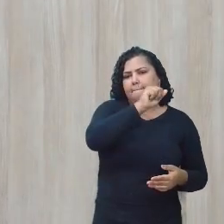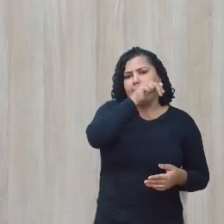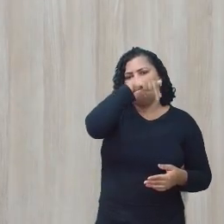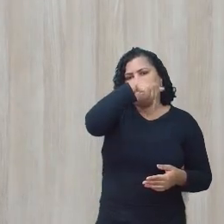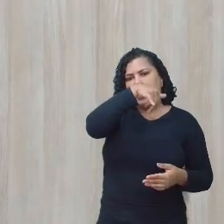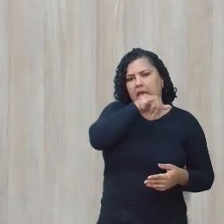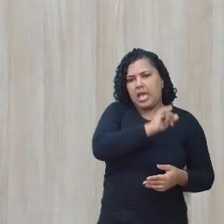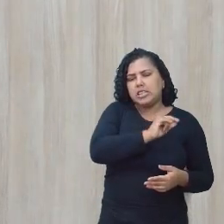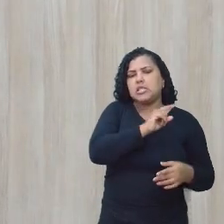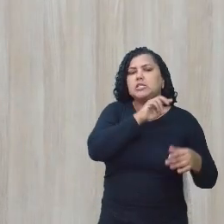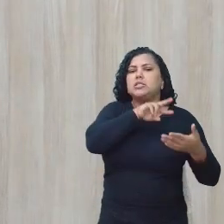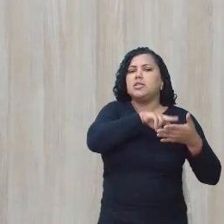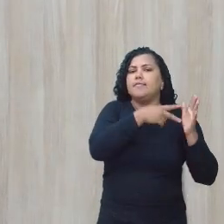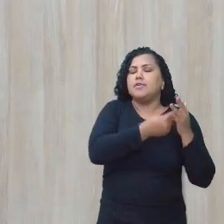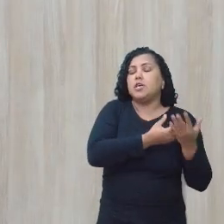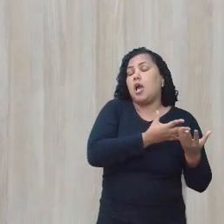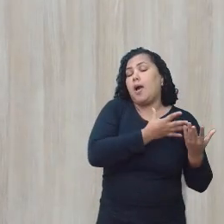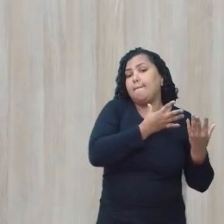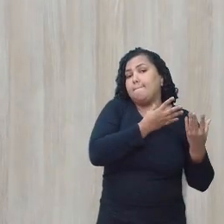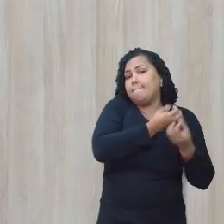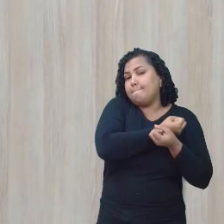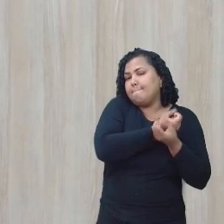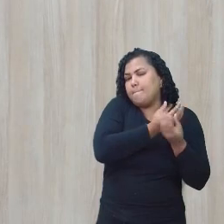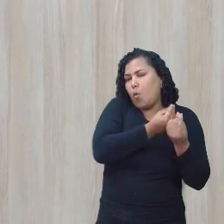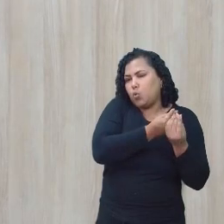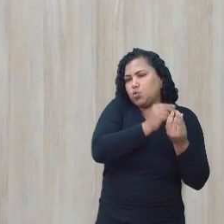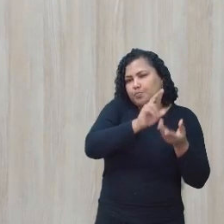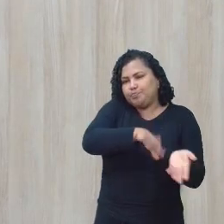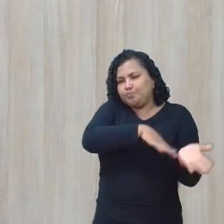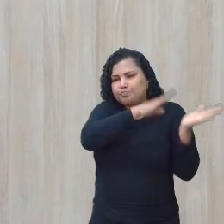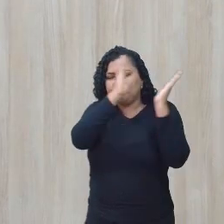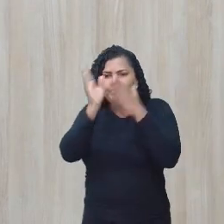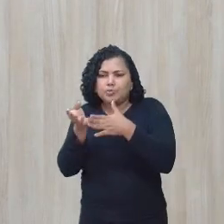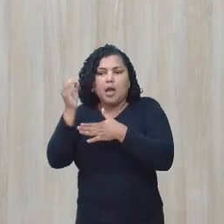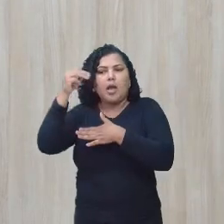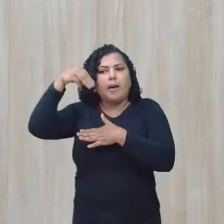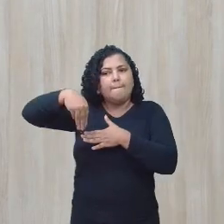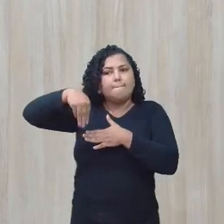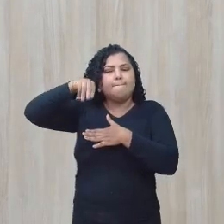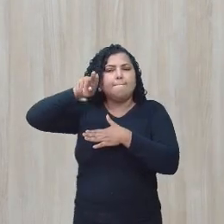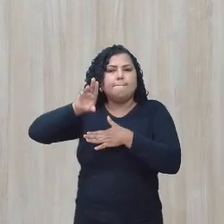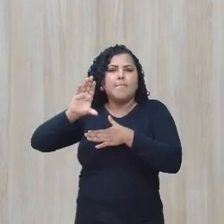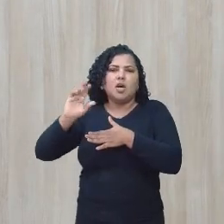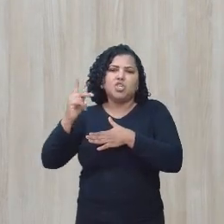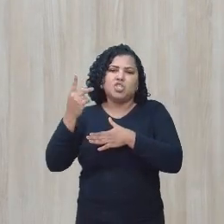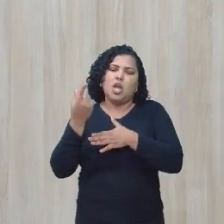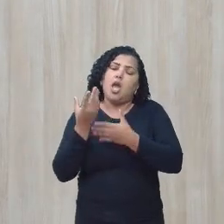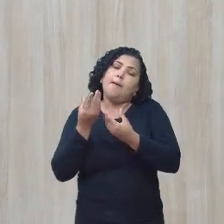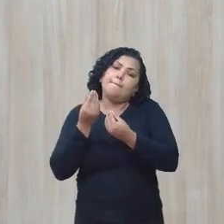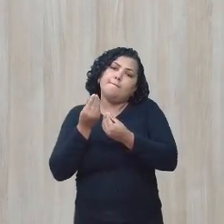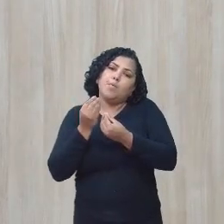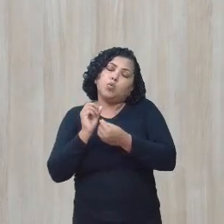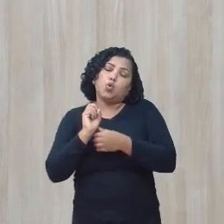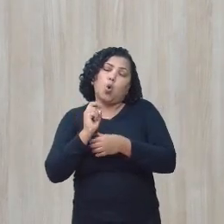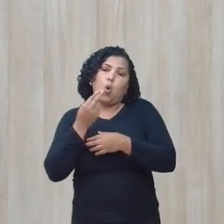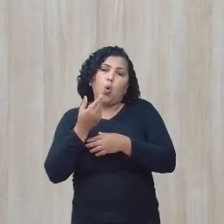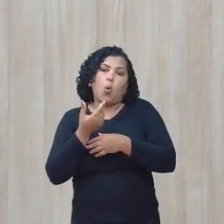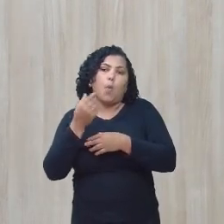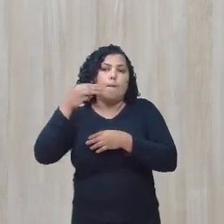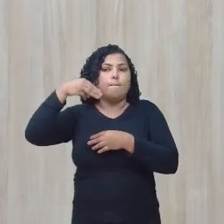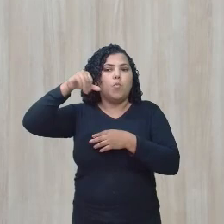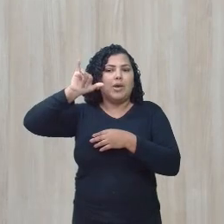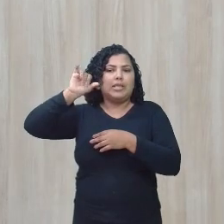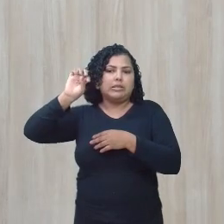muitos e sei que much é muito ou muita. Mas como eu vou memorizar melhor isso aí? Observe o seguinte, pessoal, uma dica,